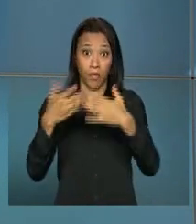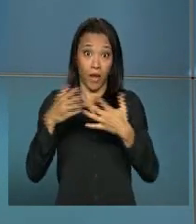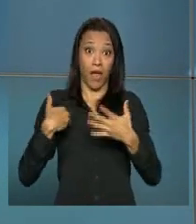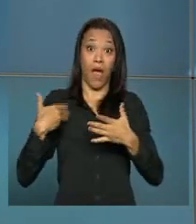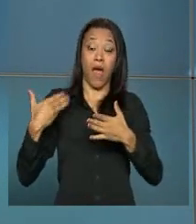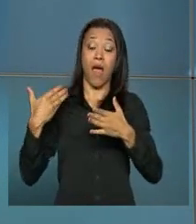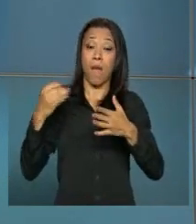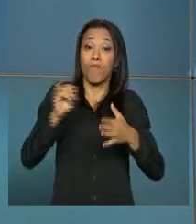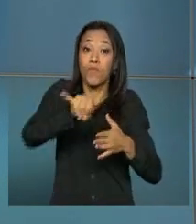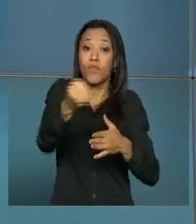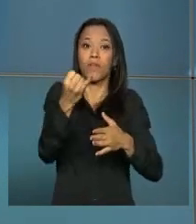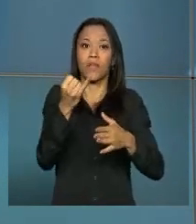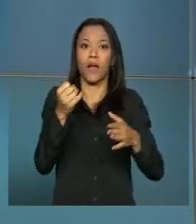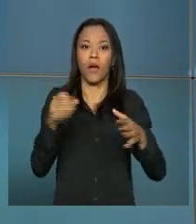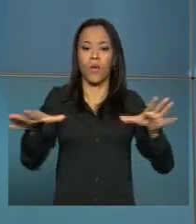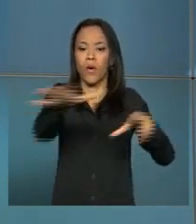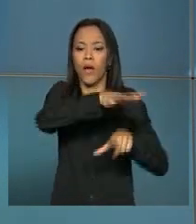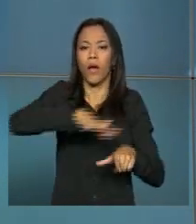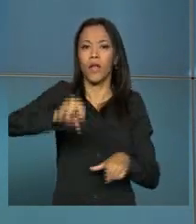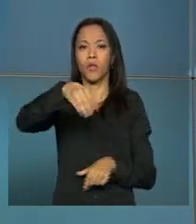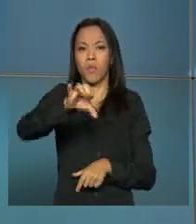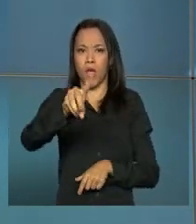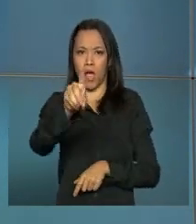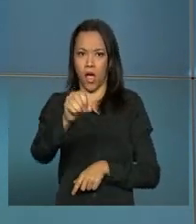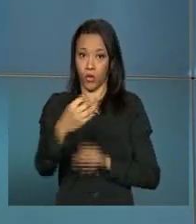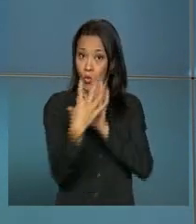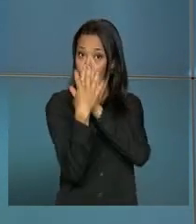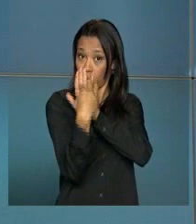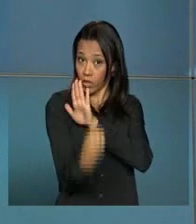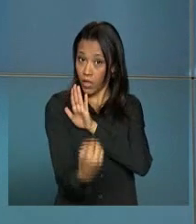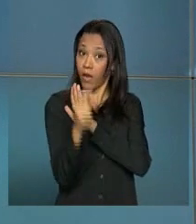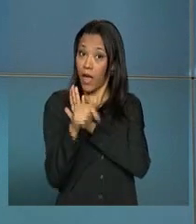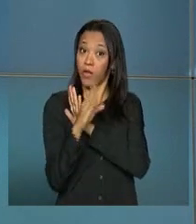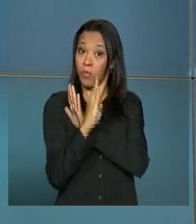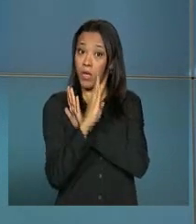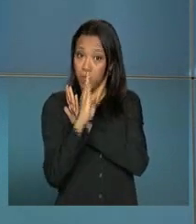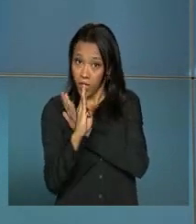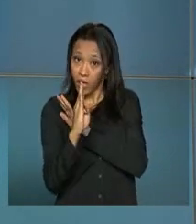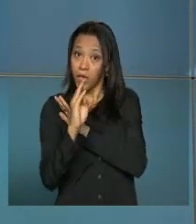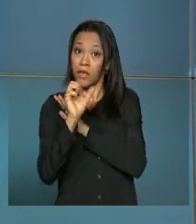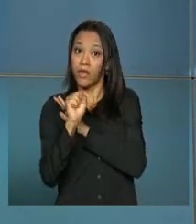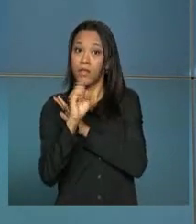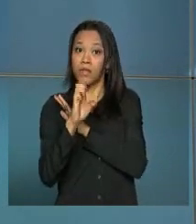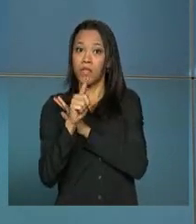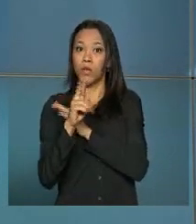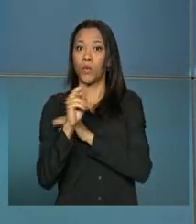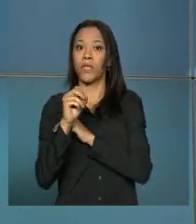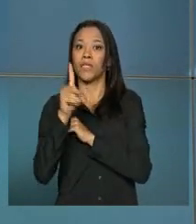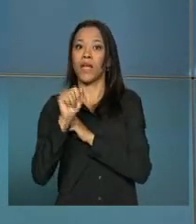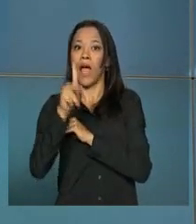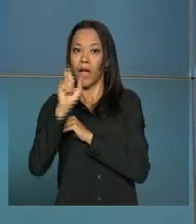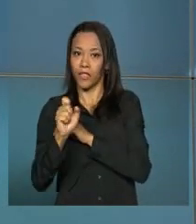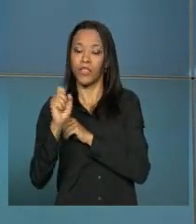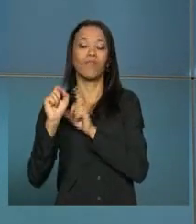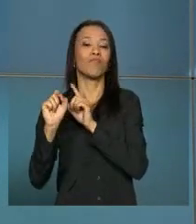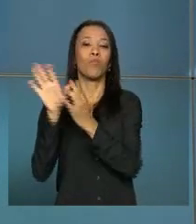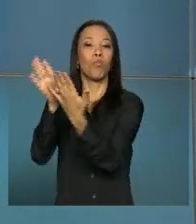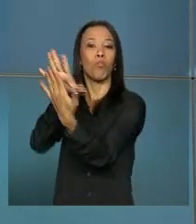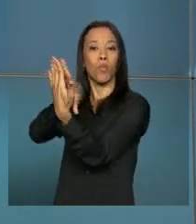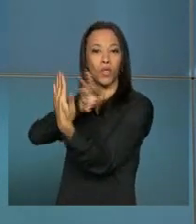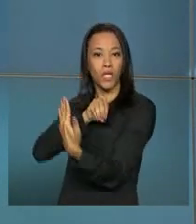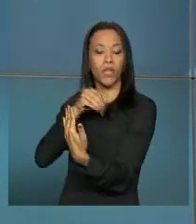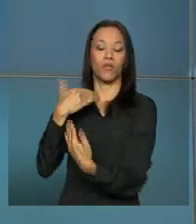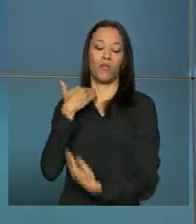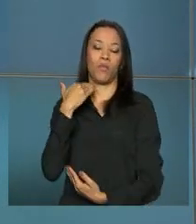banco e aproveitar o mercado de capitais. O modelo usado será o do BB Seguridade, do Banco do Brasil. No entanto, o governo garante